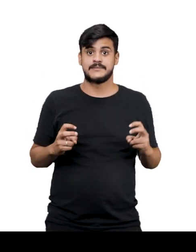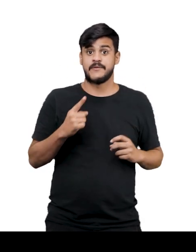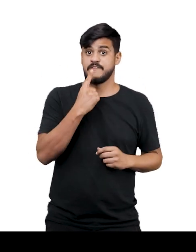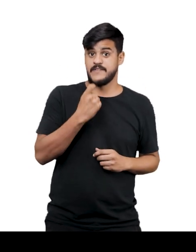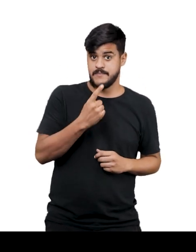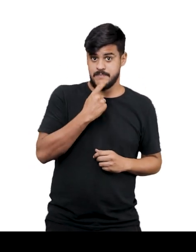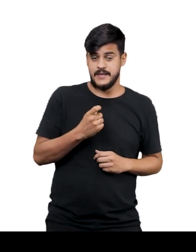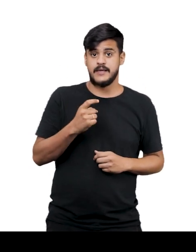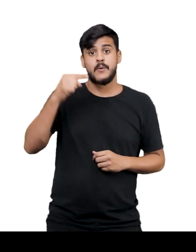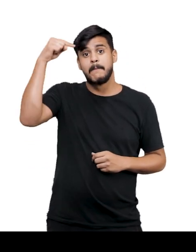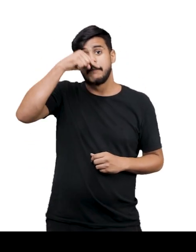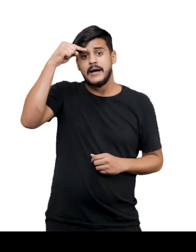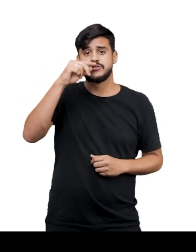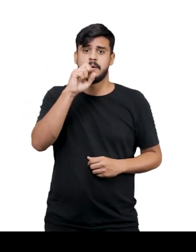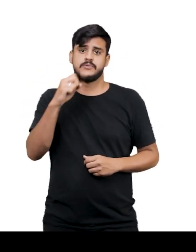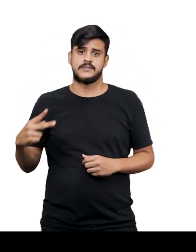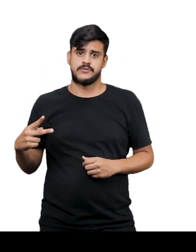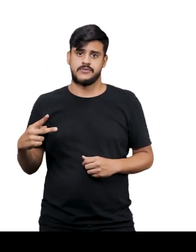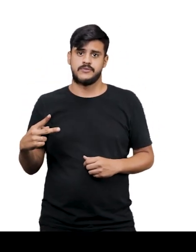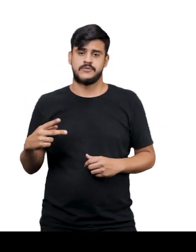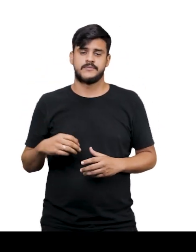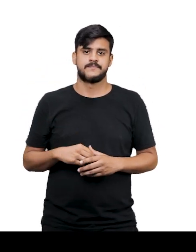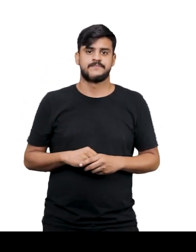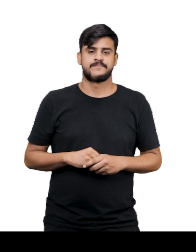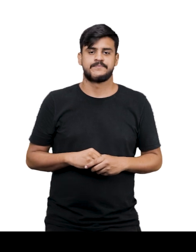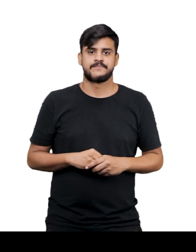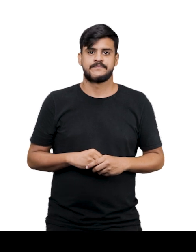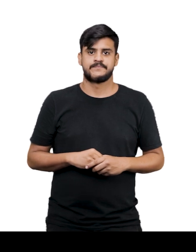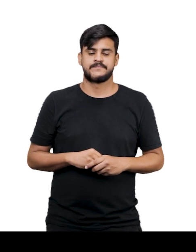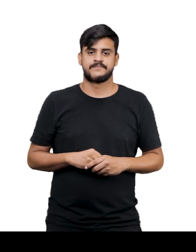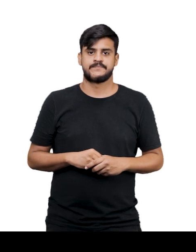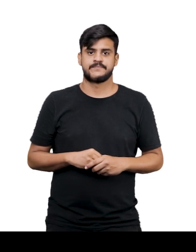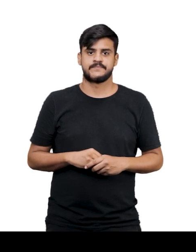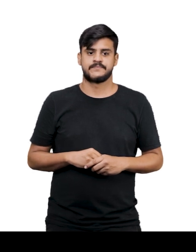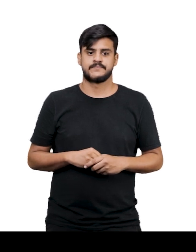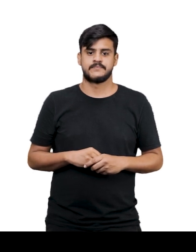O MASP em vermelho e a aposentadoria de Bardi.